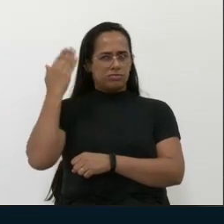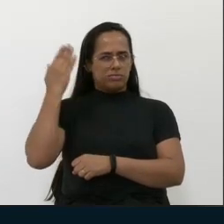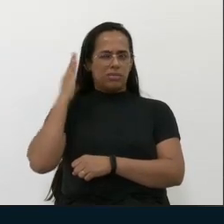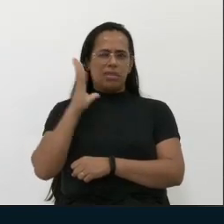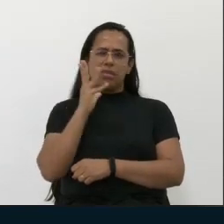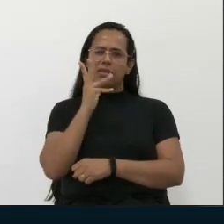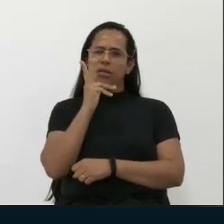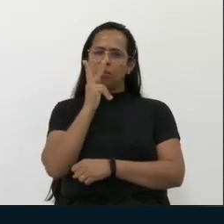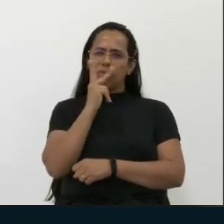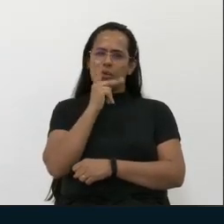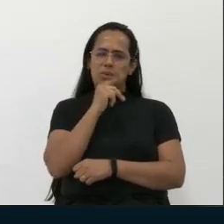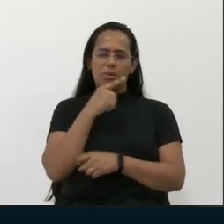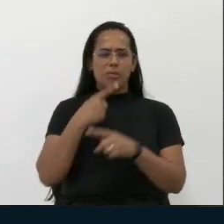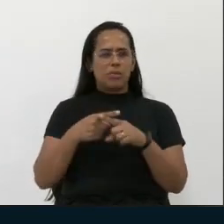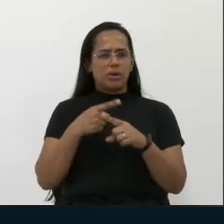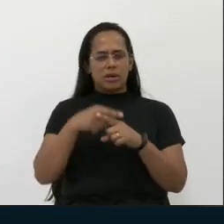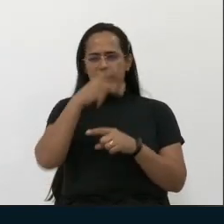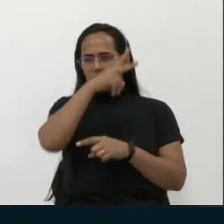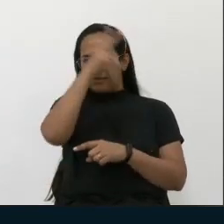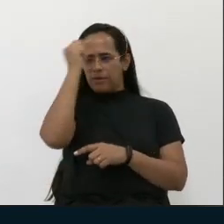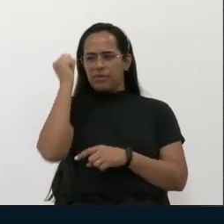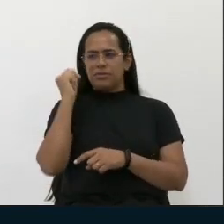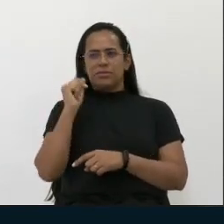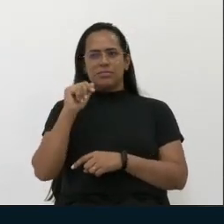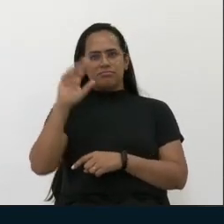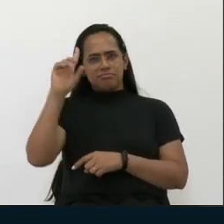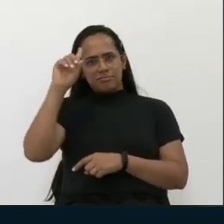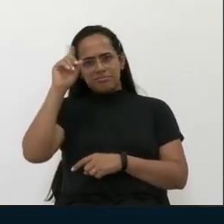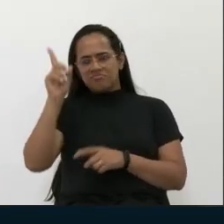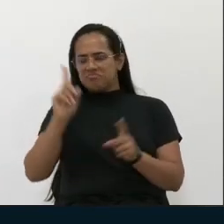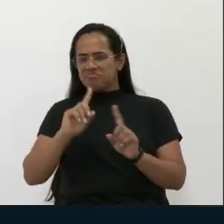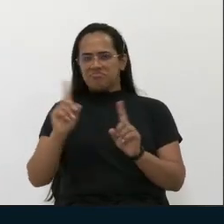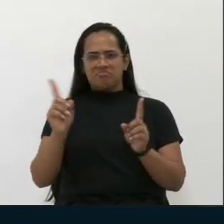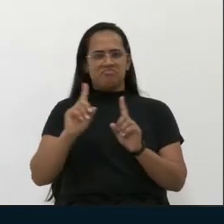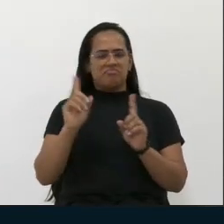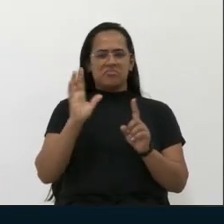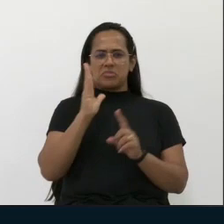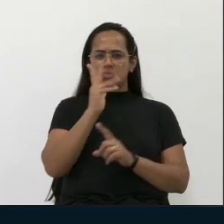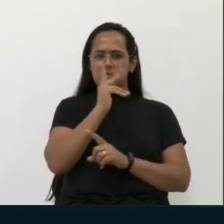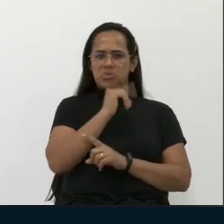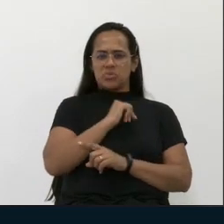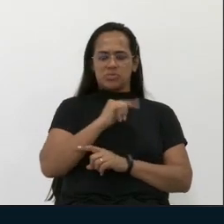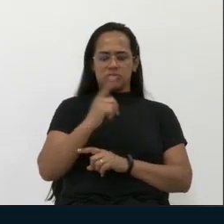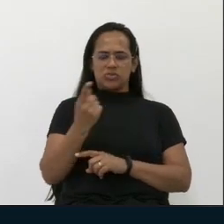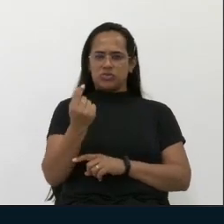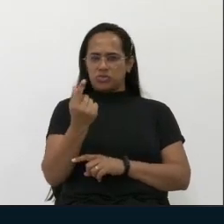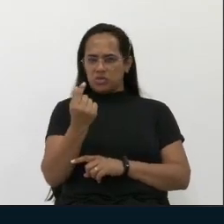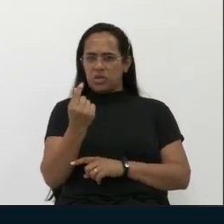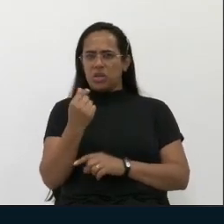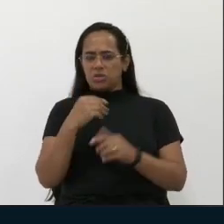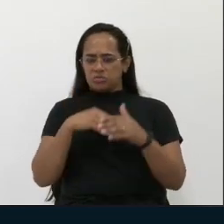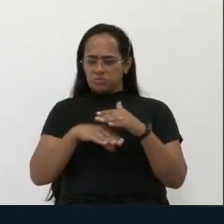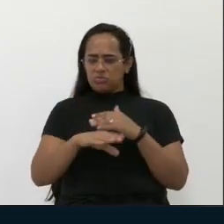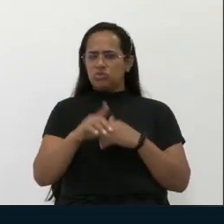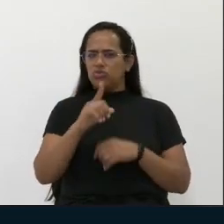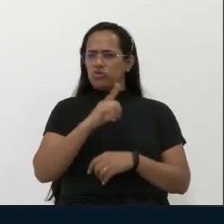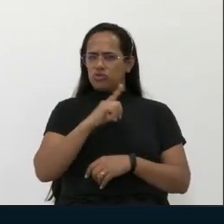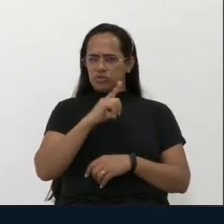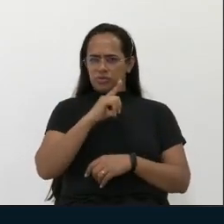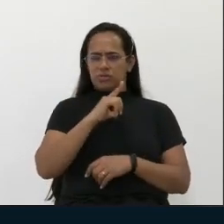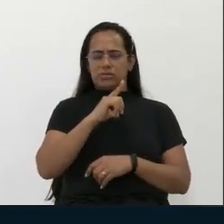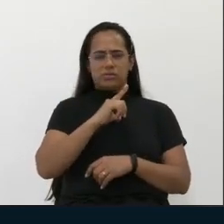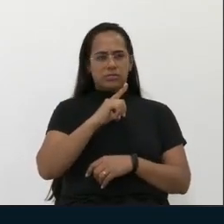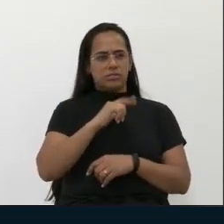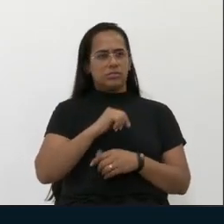ia continuar as obras, que bastava finalização. Tinha dinheiro em caixa para fazer, tinha dinheiro destinado. Então, quero deixar